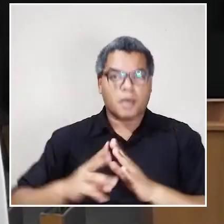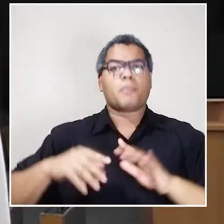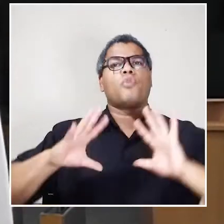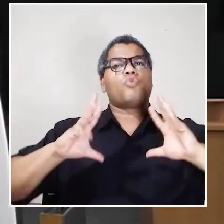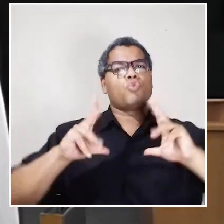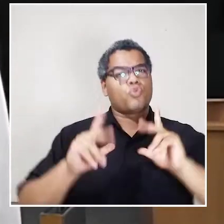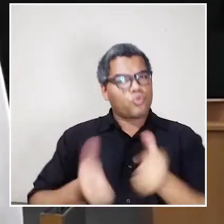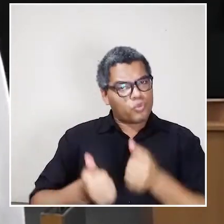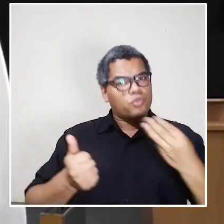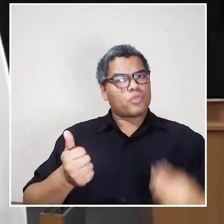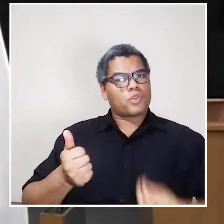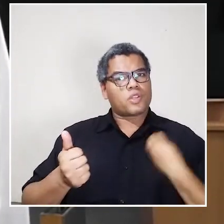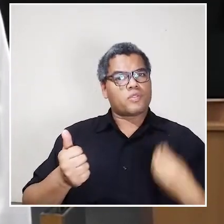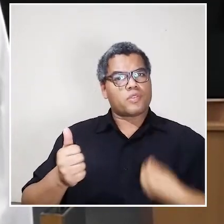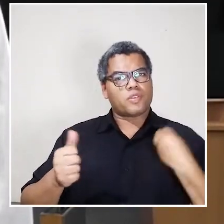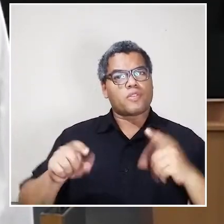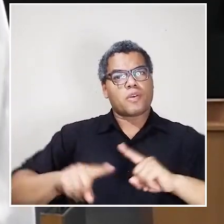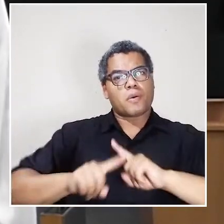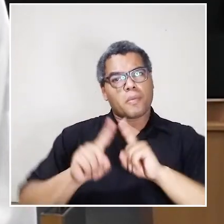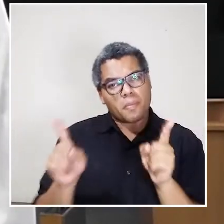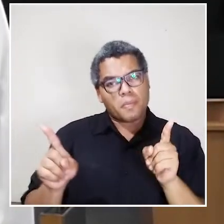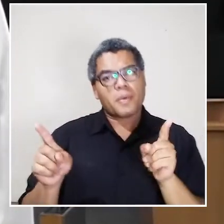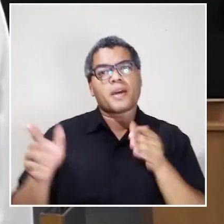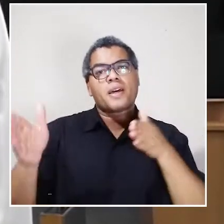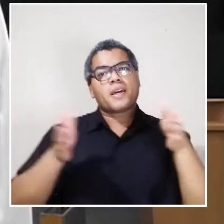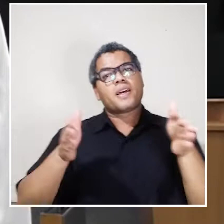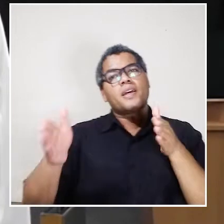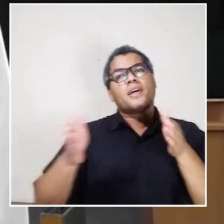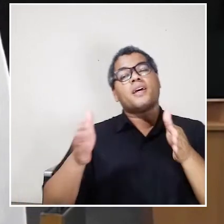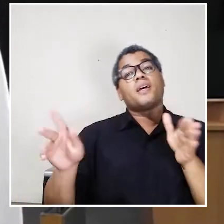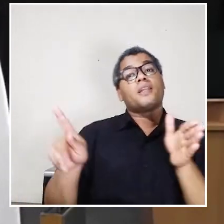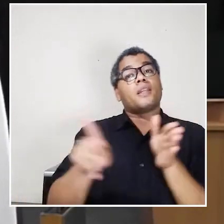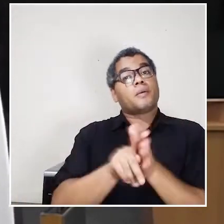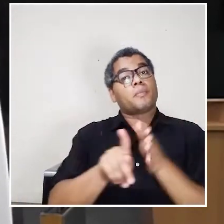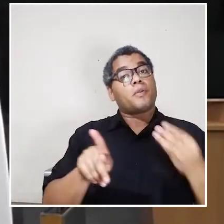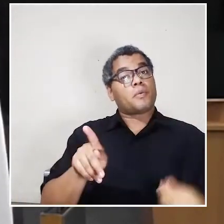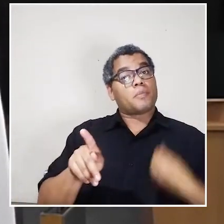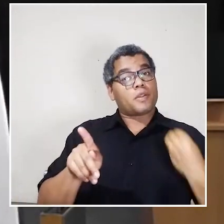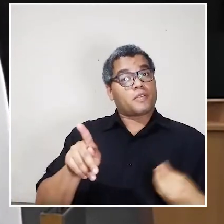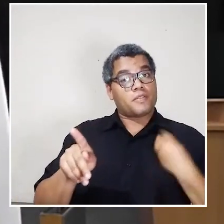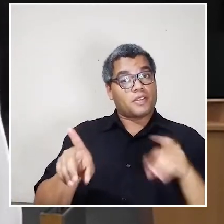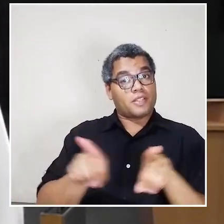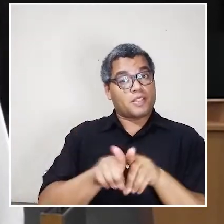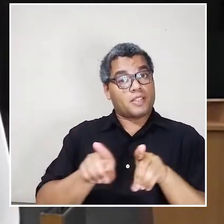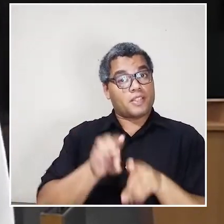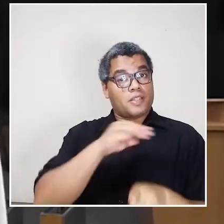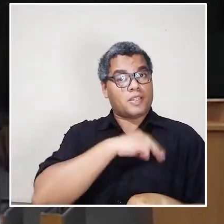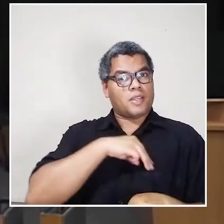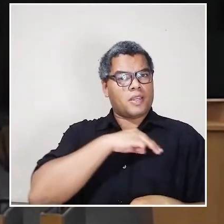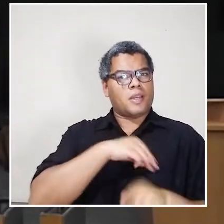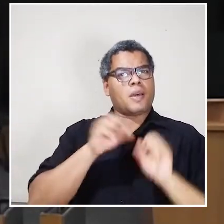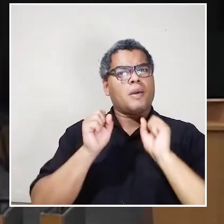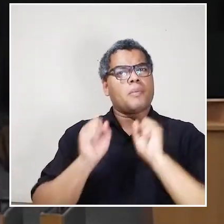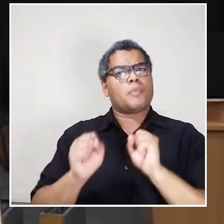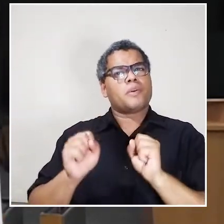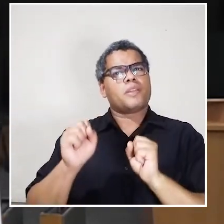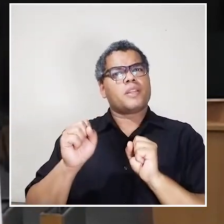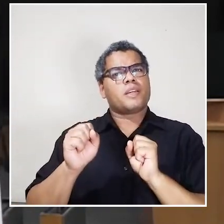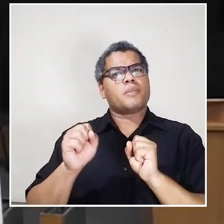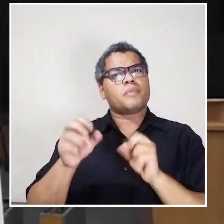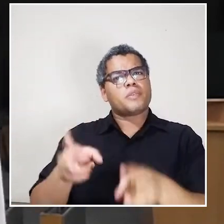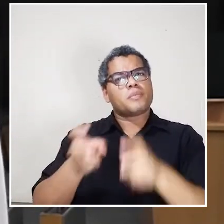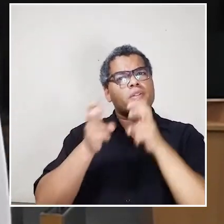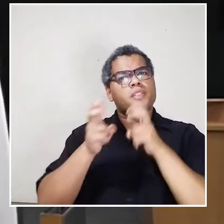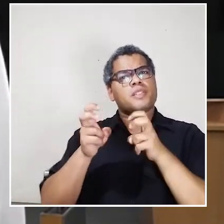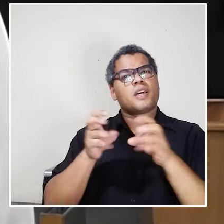que passou. Mas nessa quadra da história de sua vida e de seu ministério, nós podemos identificar um período muito